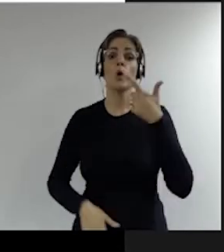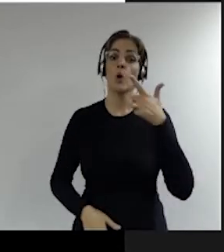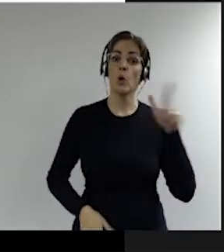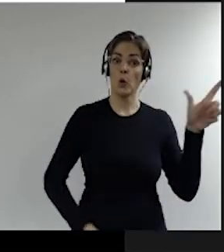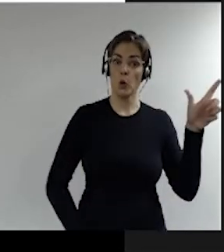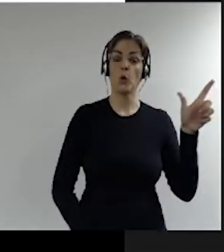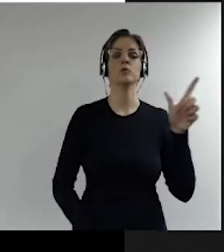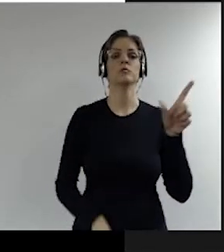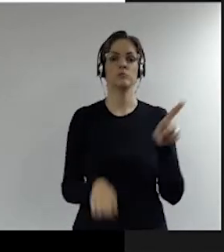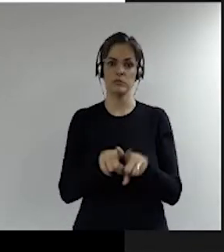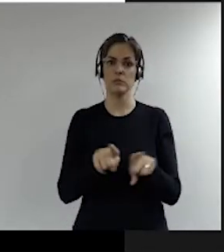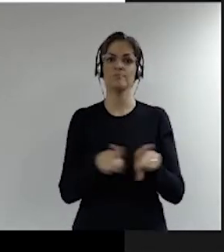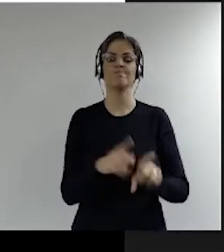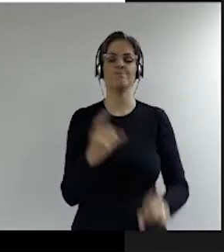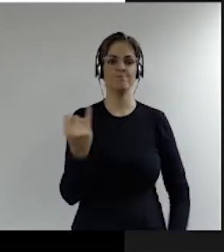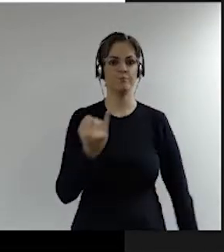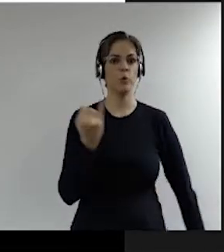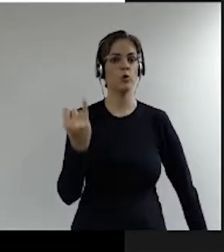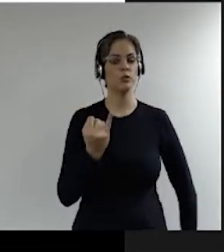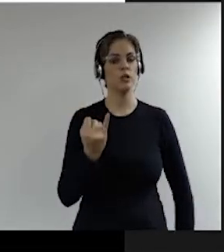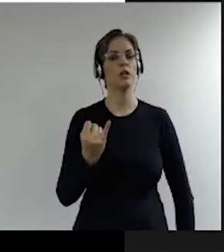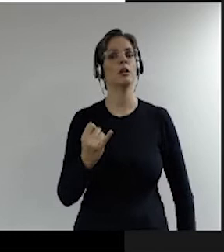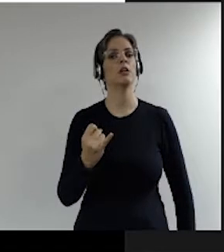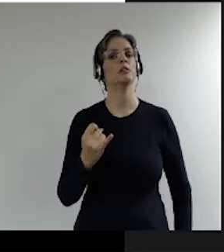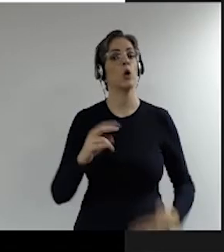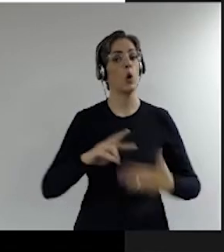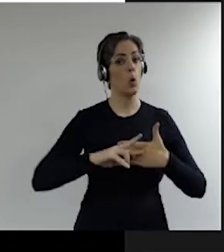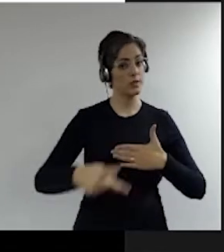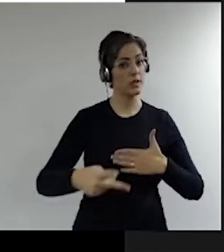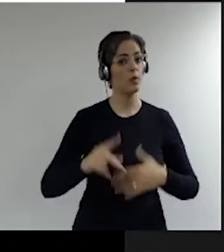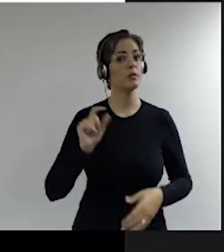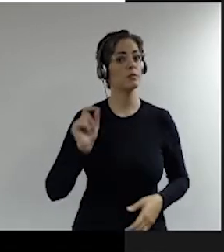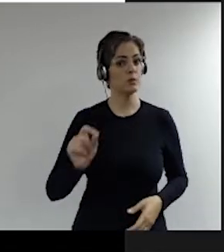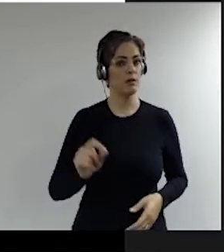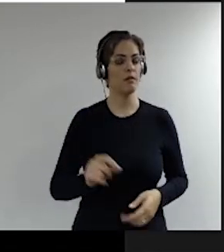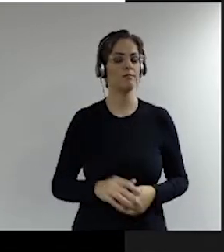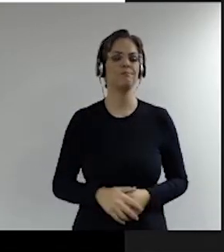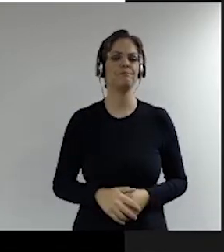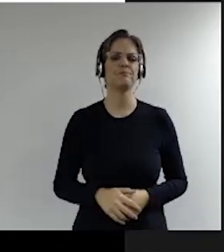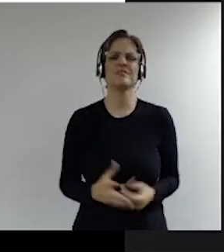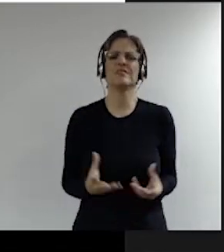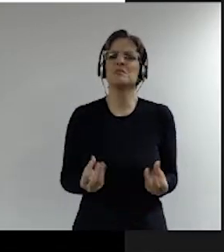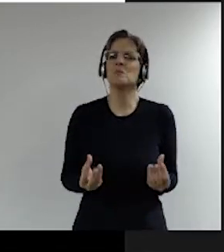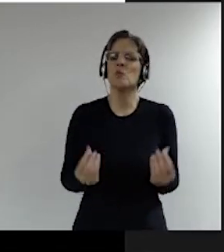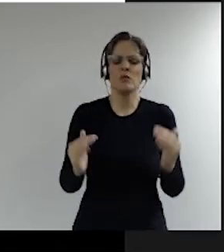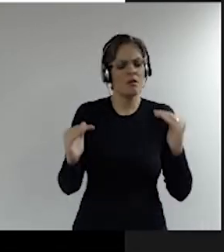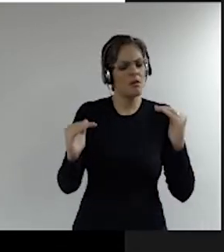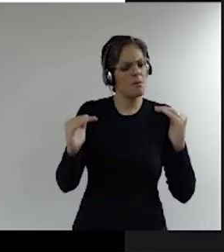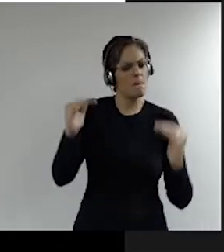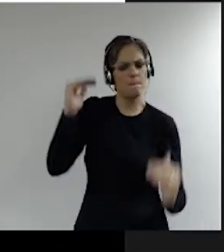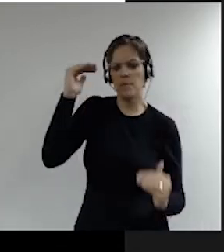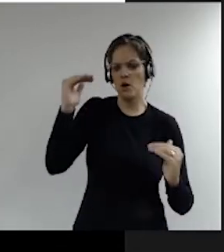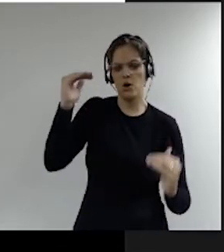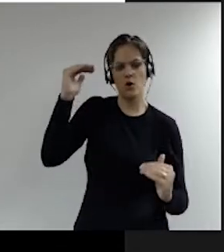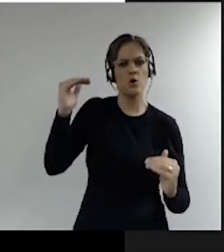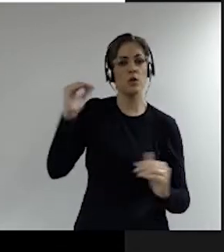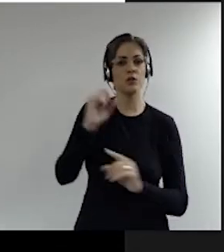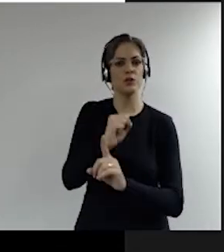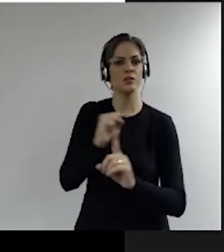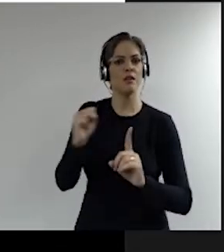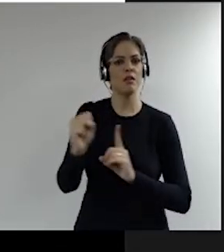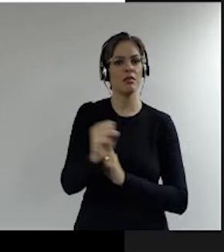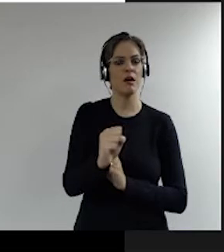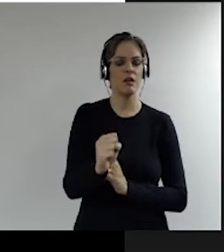consequência desse quadro, que é um grande crescimento da desigualdade social. E desigualdade social